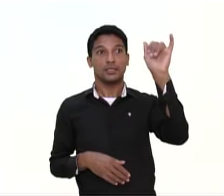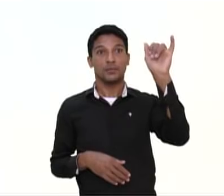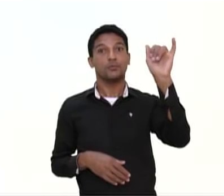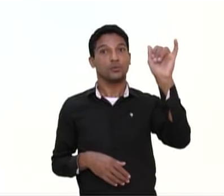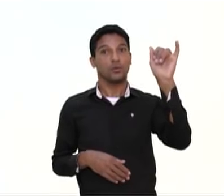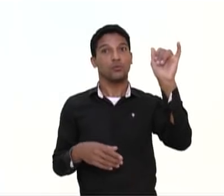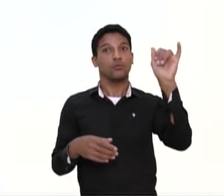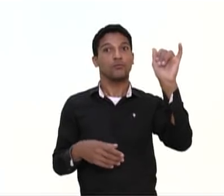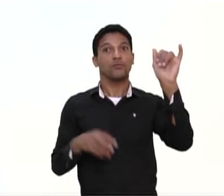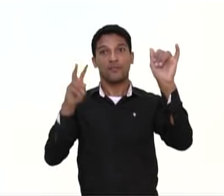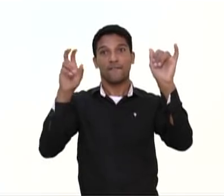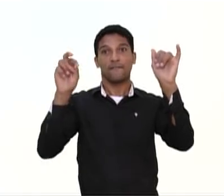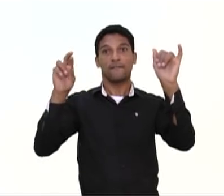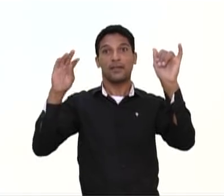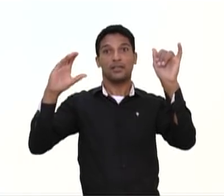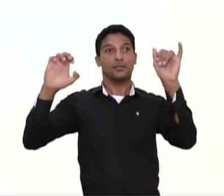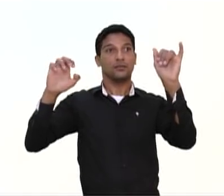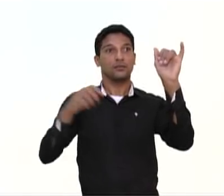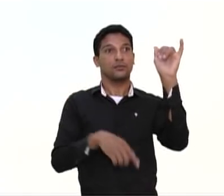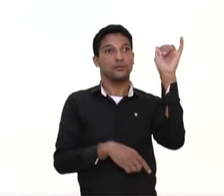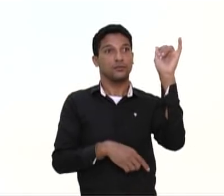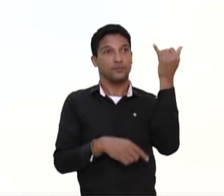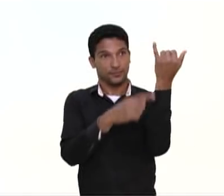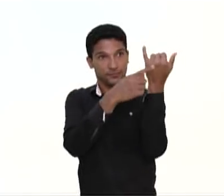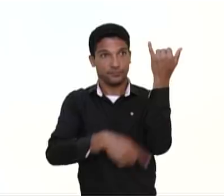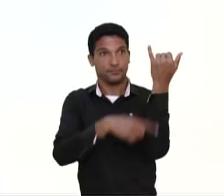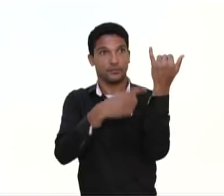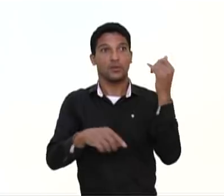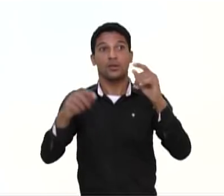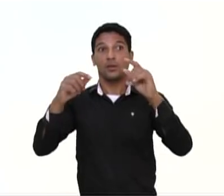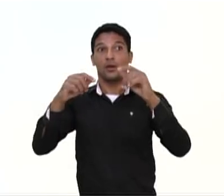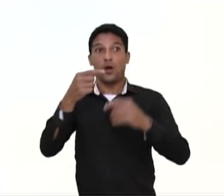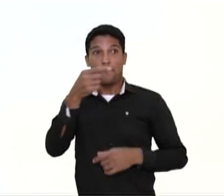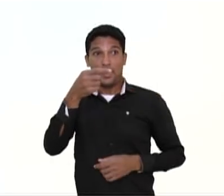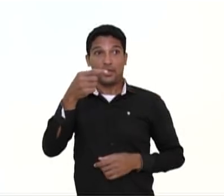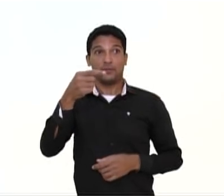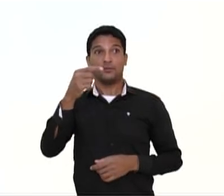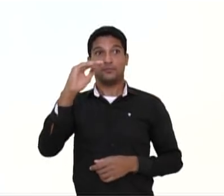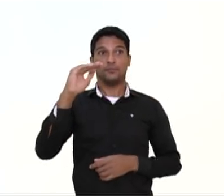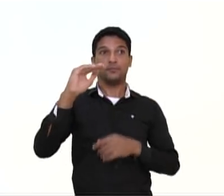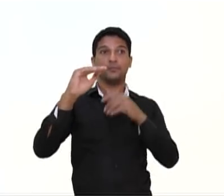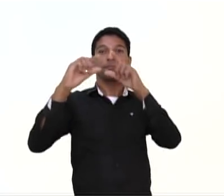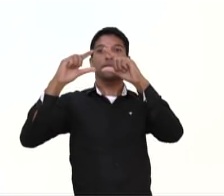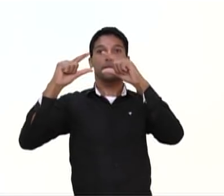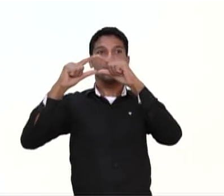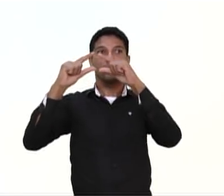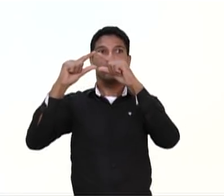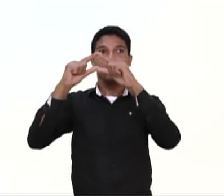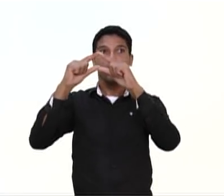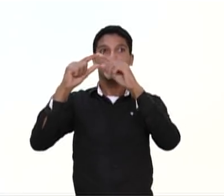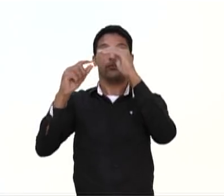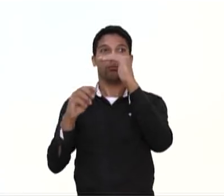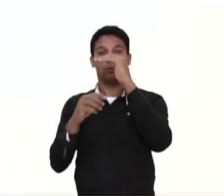é igual a menos delta dividido por 4a. Então, olha o que acontece, de volta,